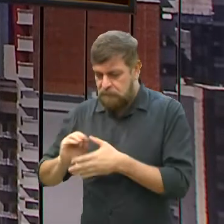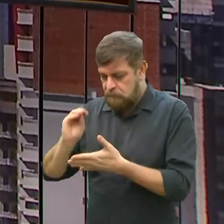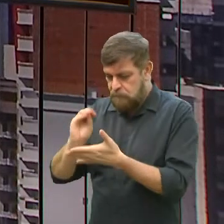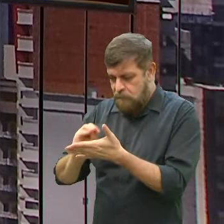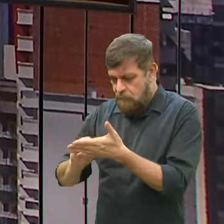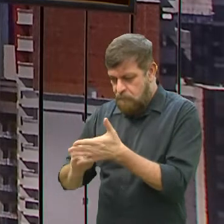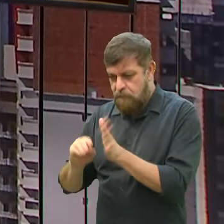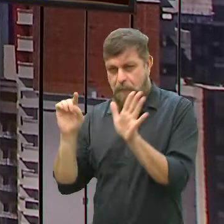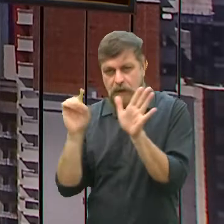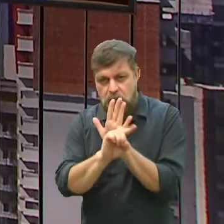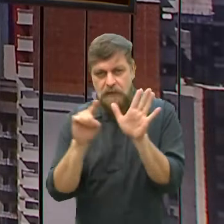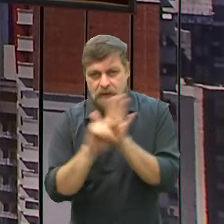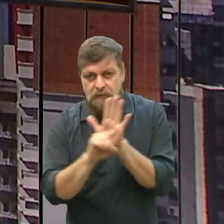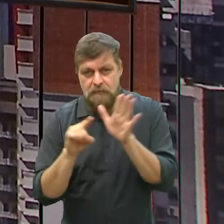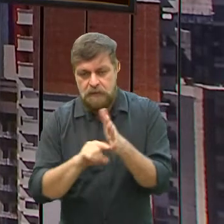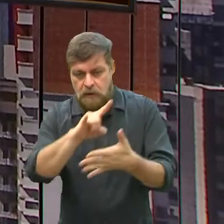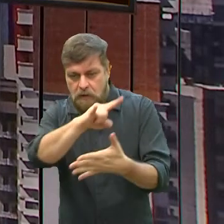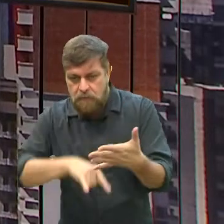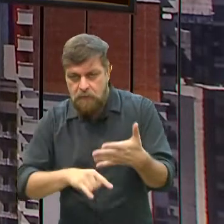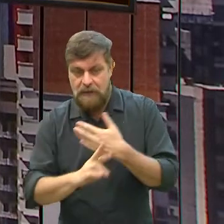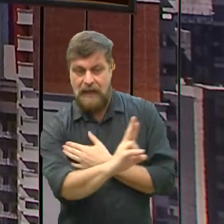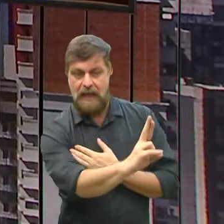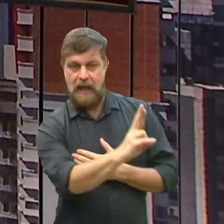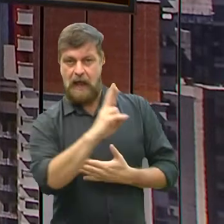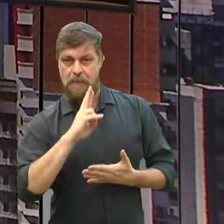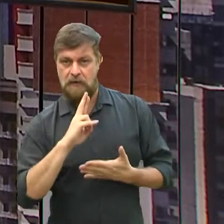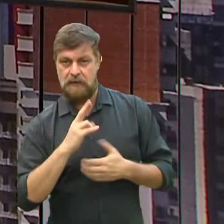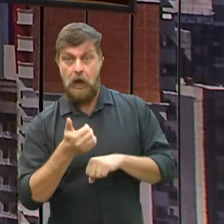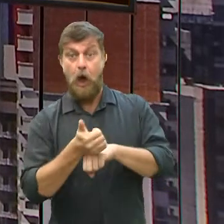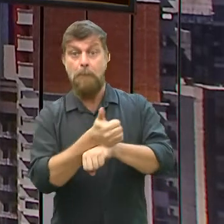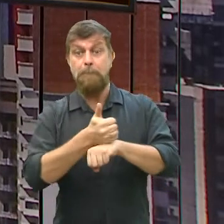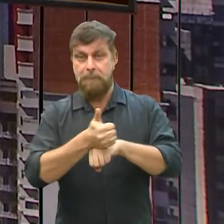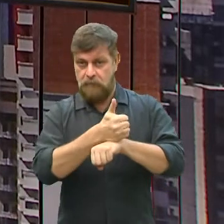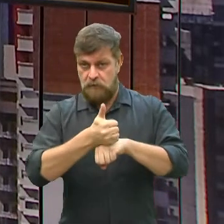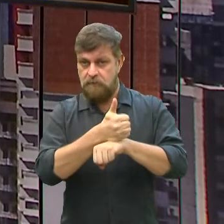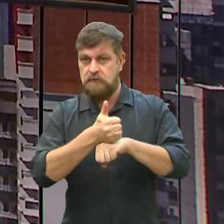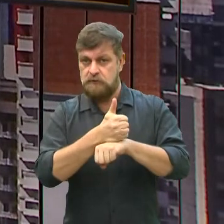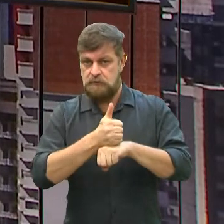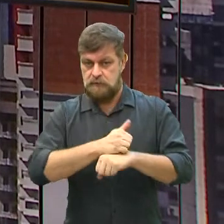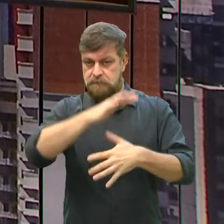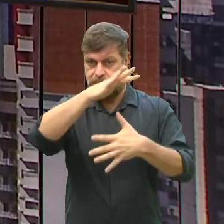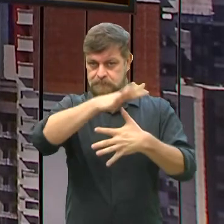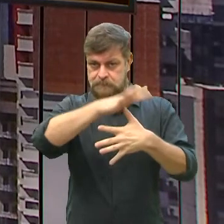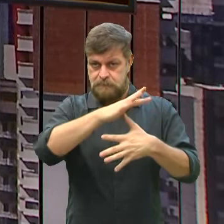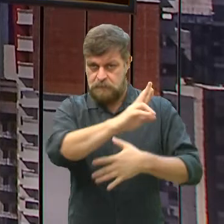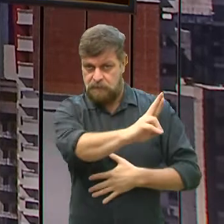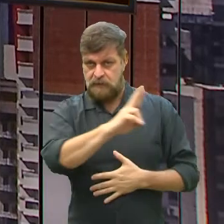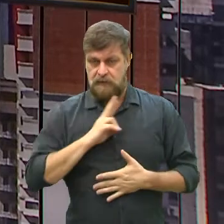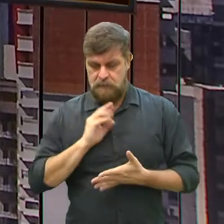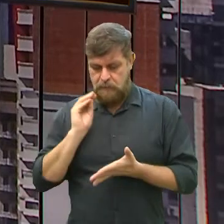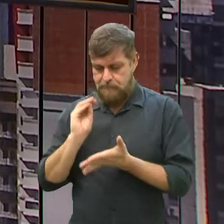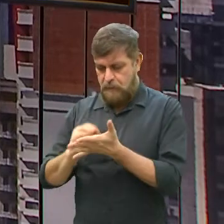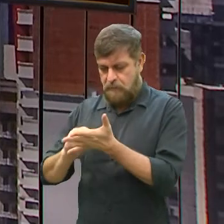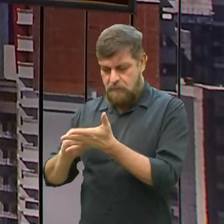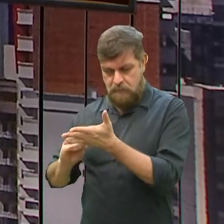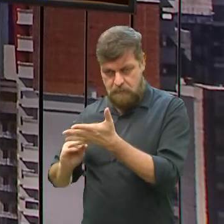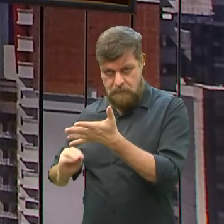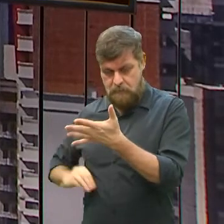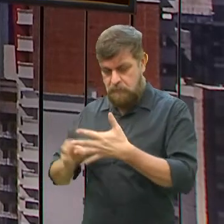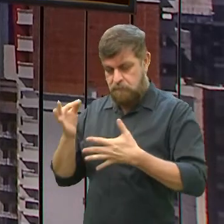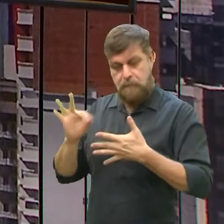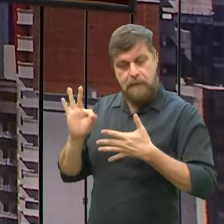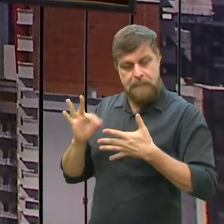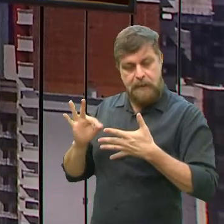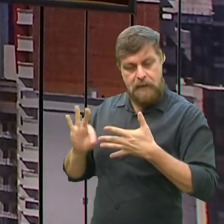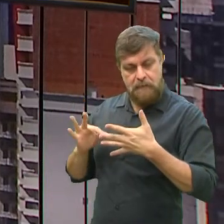as perguntas e esses nossos dados são referentes às respostas fornecidas pelos especialistas da área, né? Então,